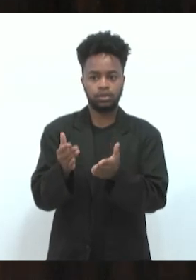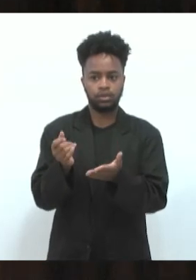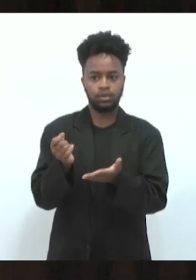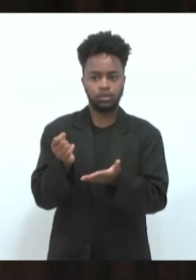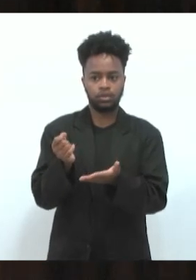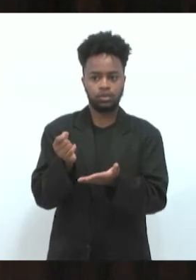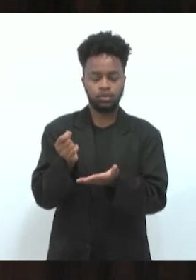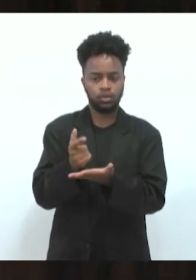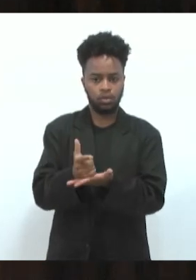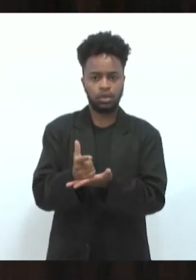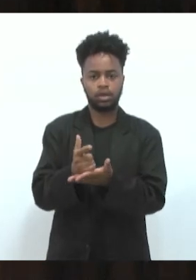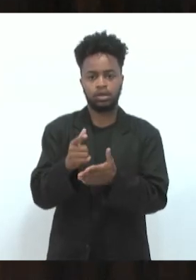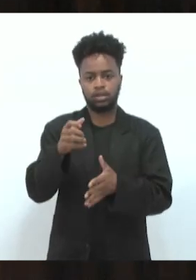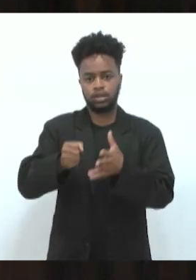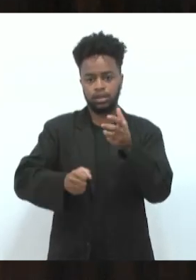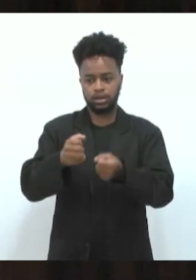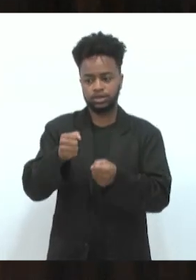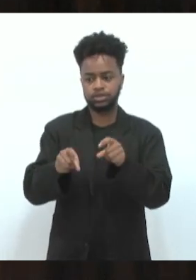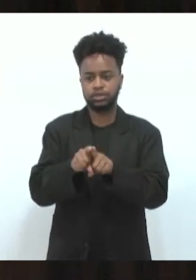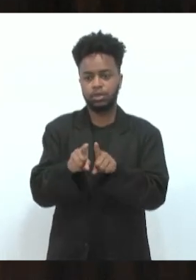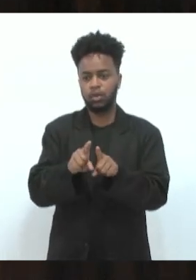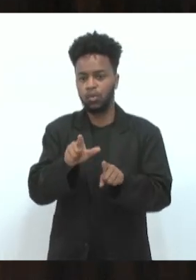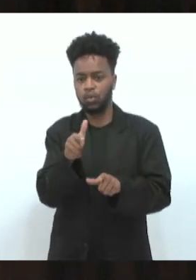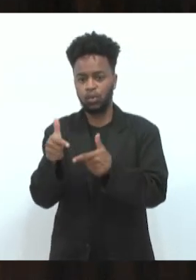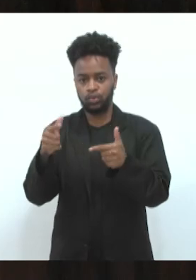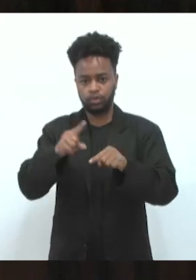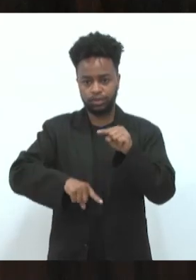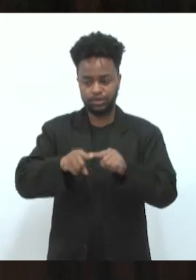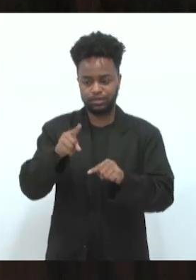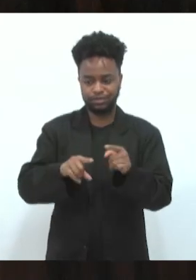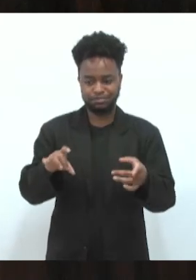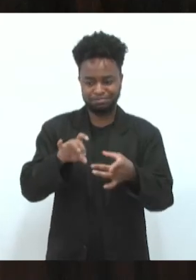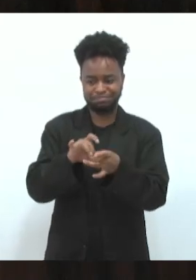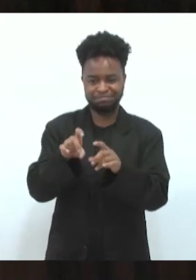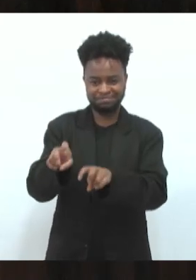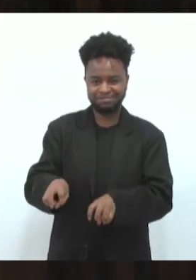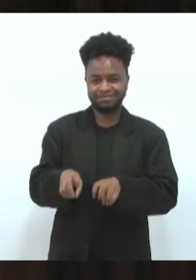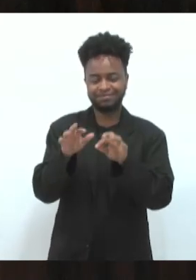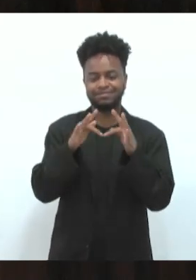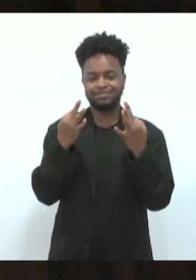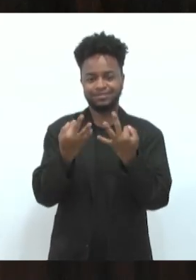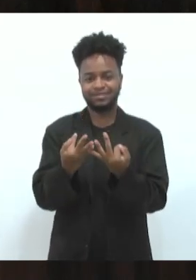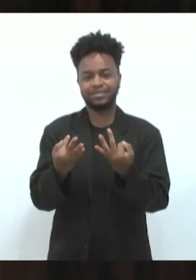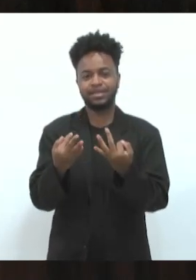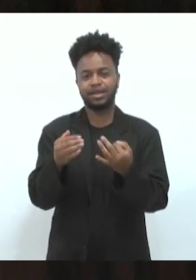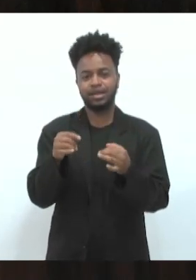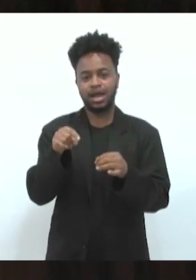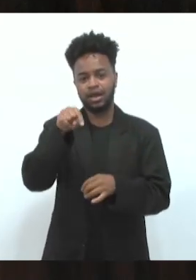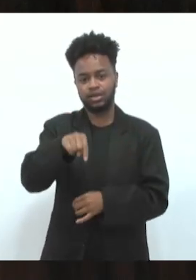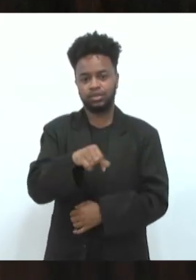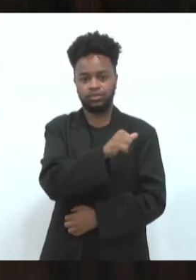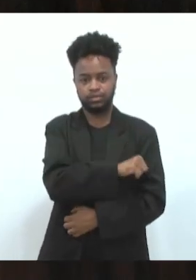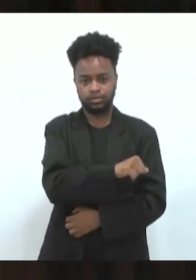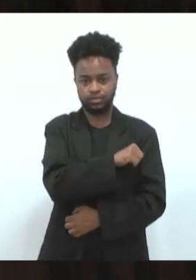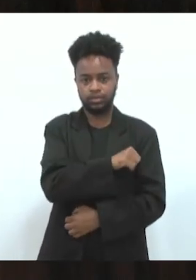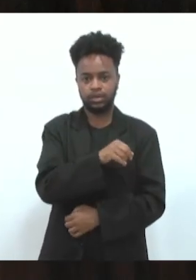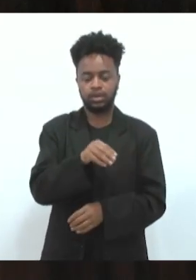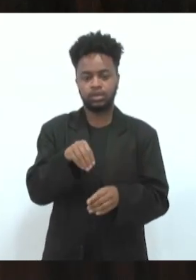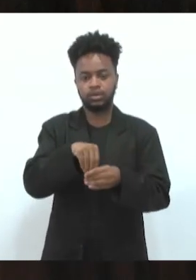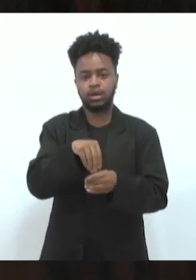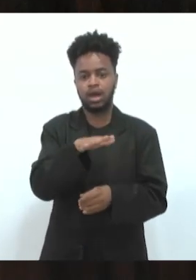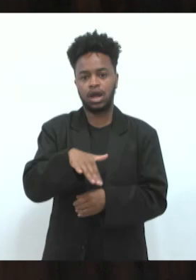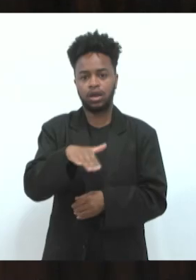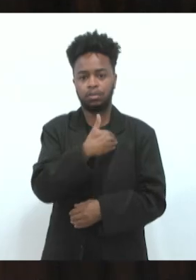da agricultura familiar e produzidos no território fluminense, para estabelecimentos públicos estaduais de